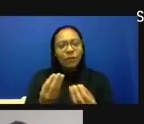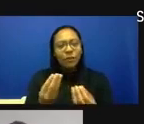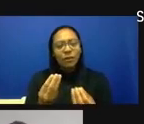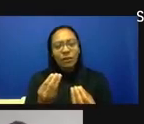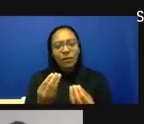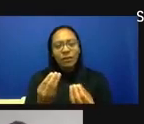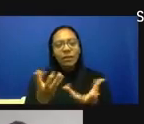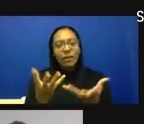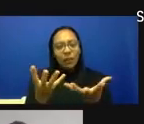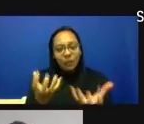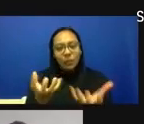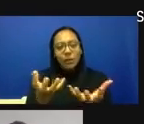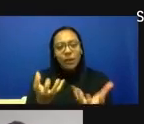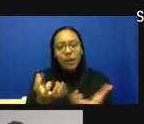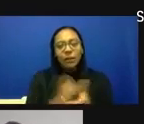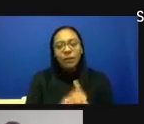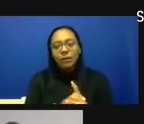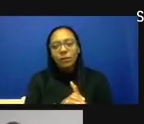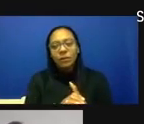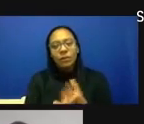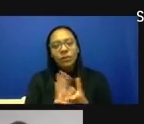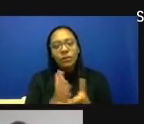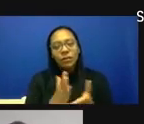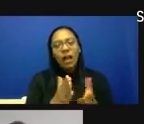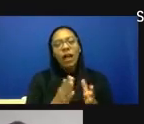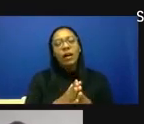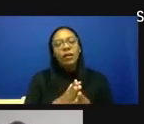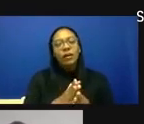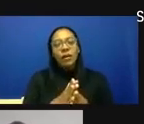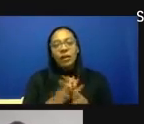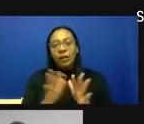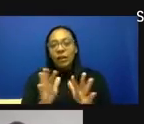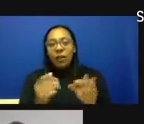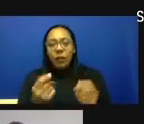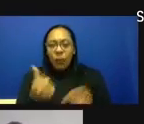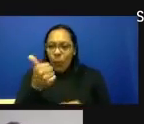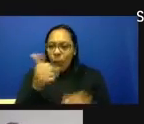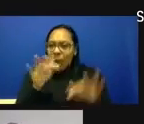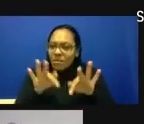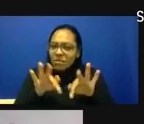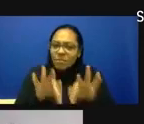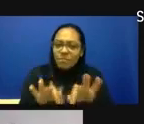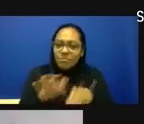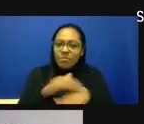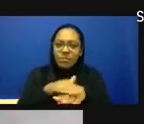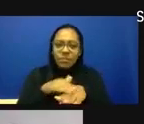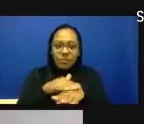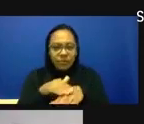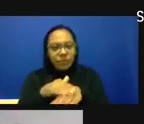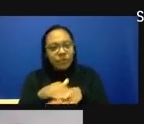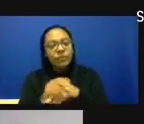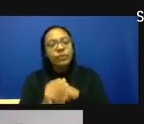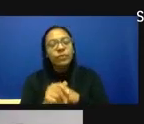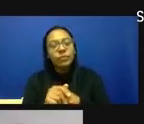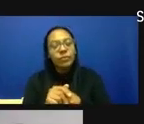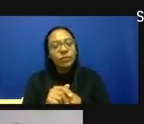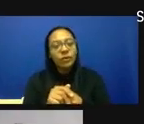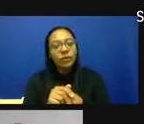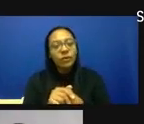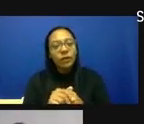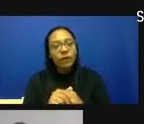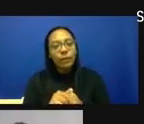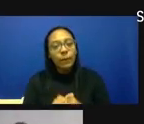a gente encaminhar a nossa conversa para o final, né, trazer os últimos elementos,